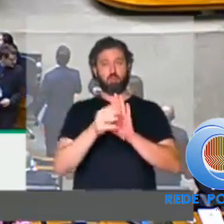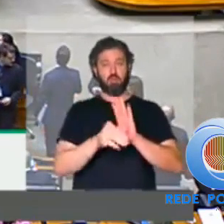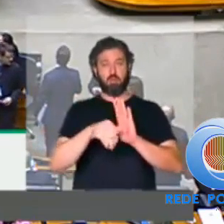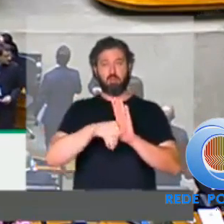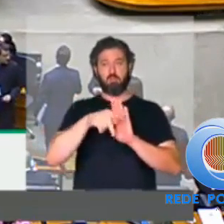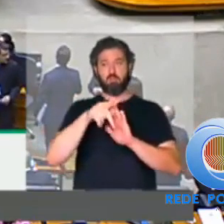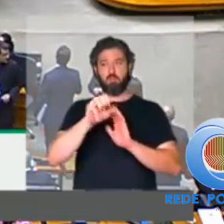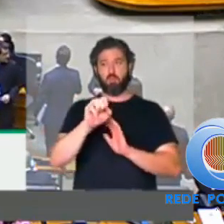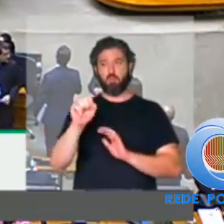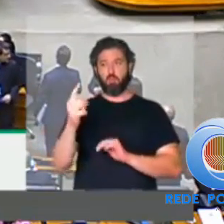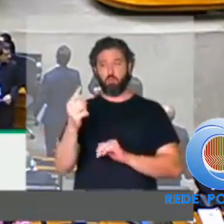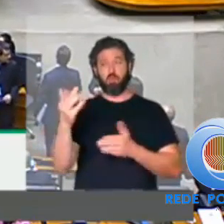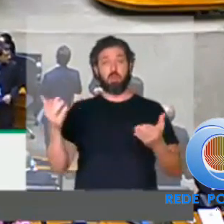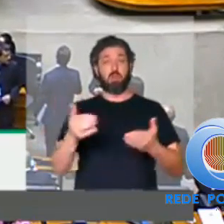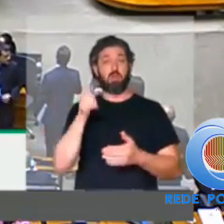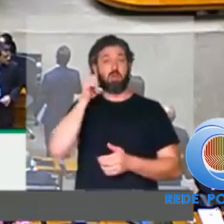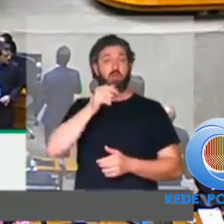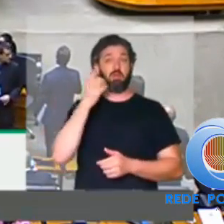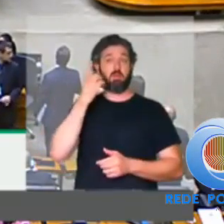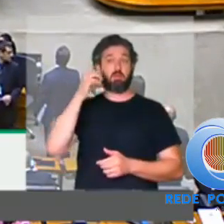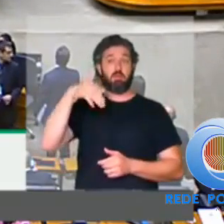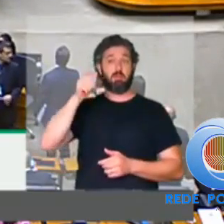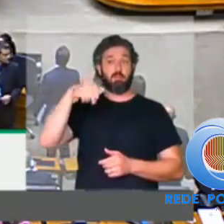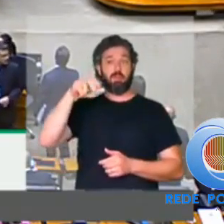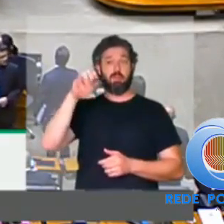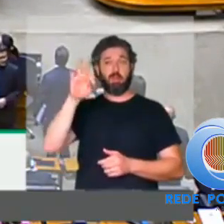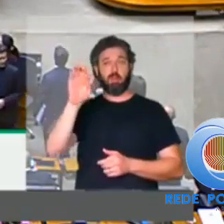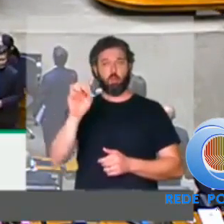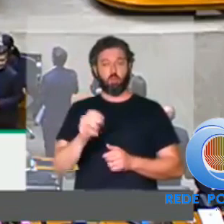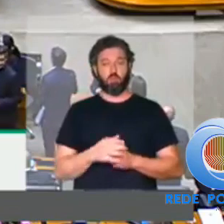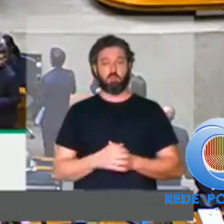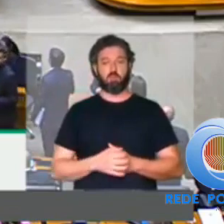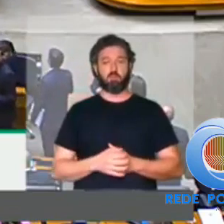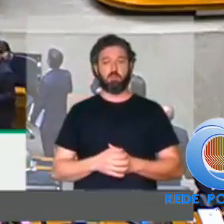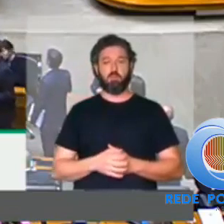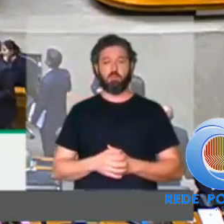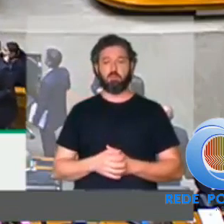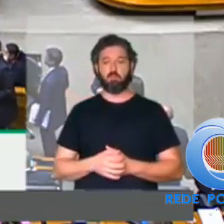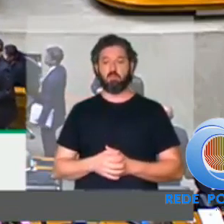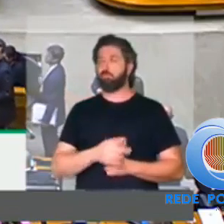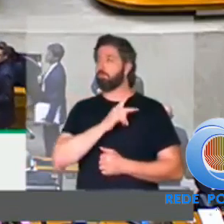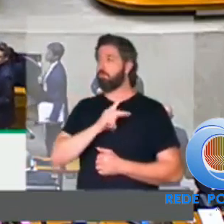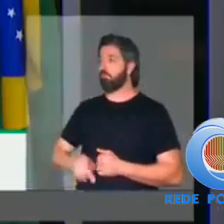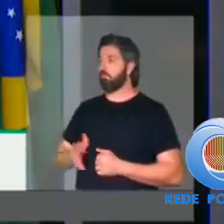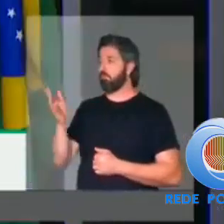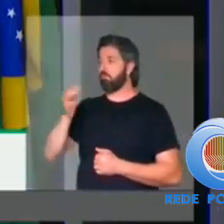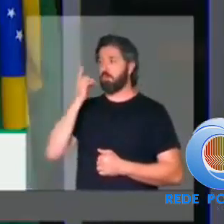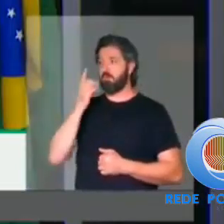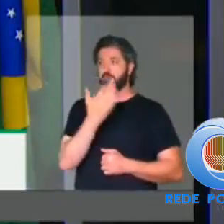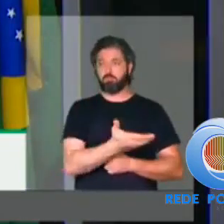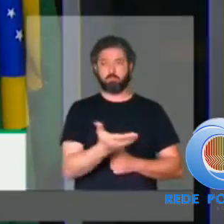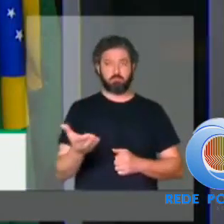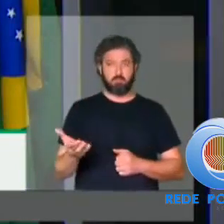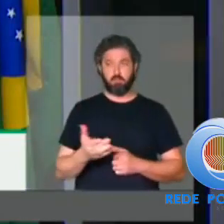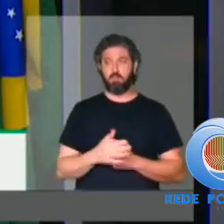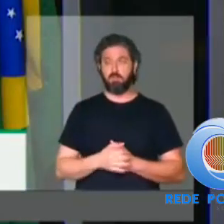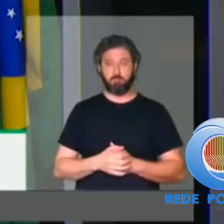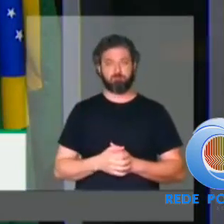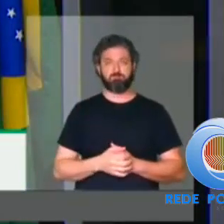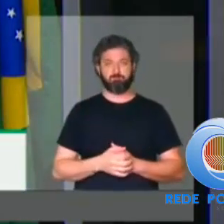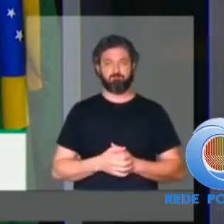liberdade econômica. Agora, a deputada Soraya Manato. Presidente, senhoras e senhores